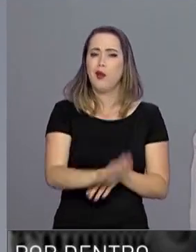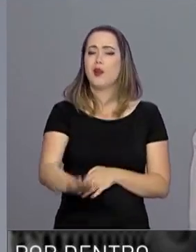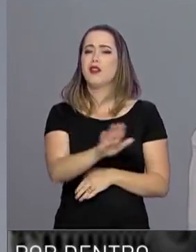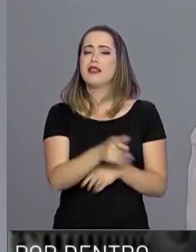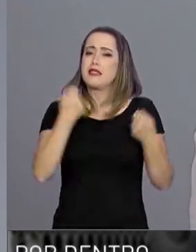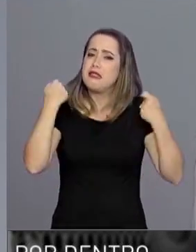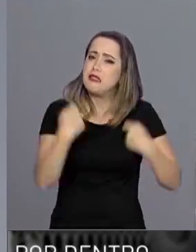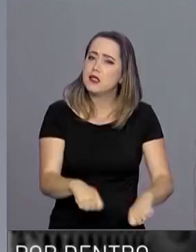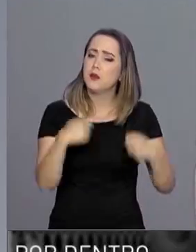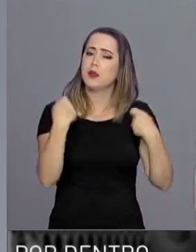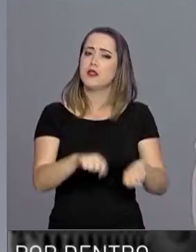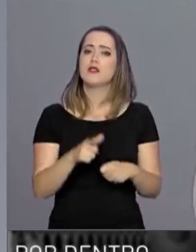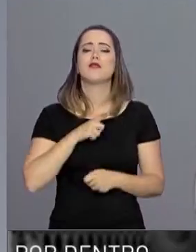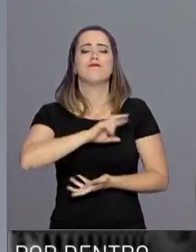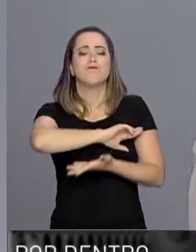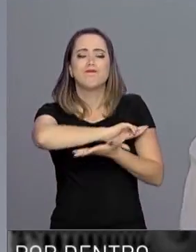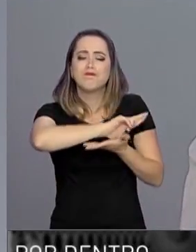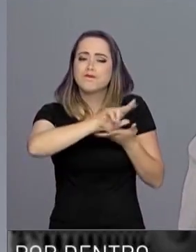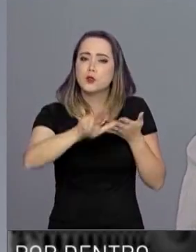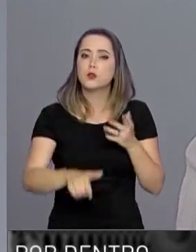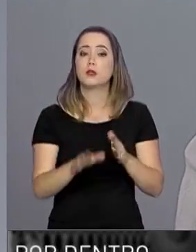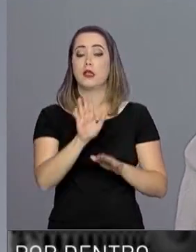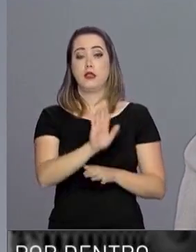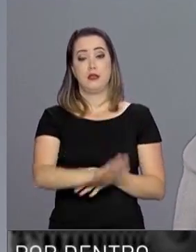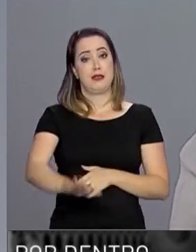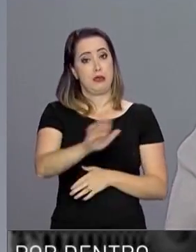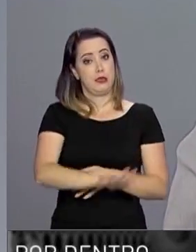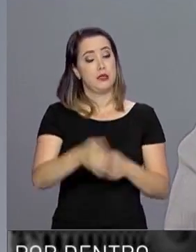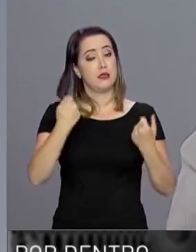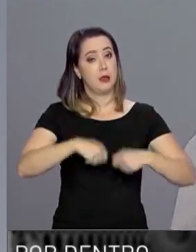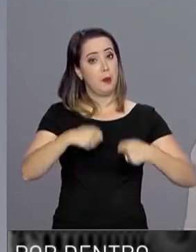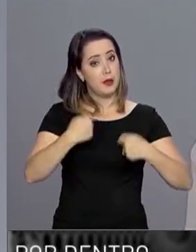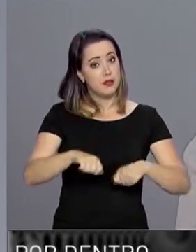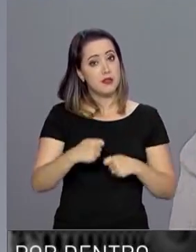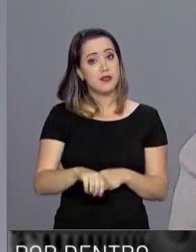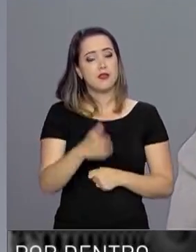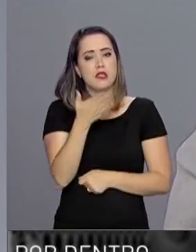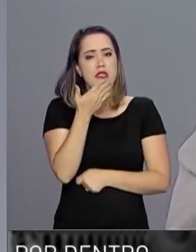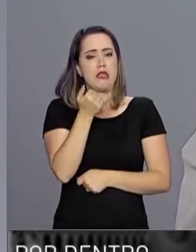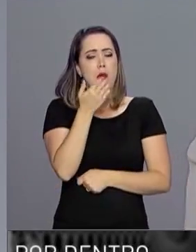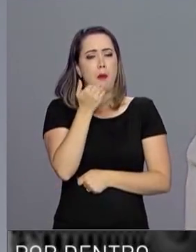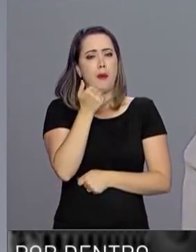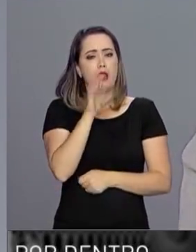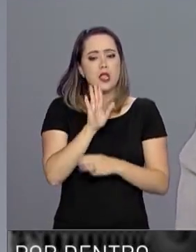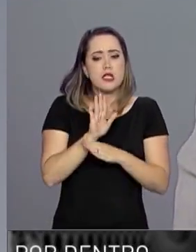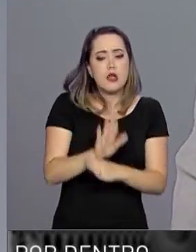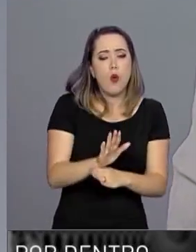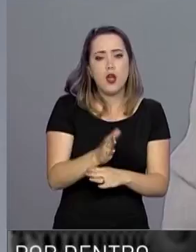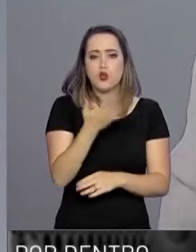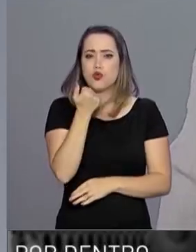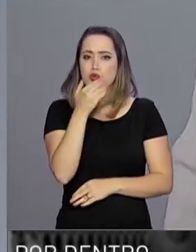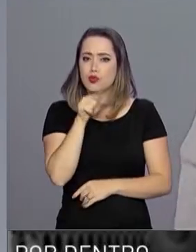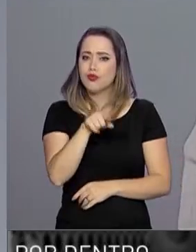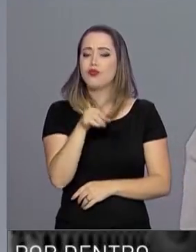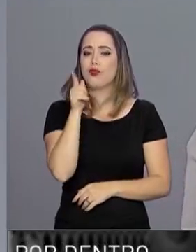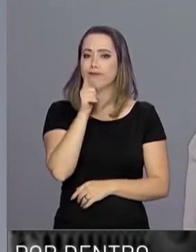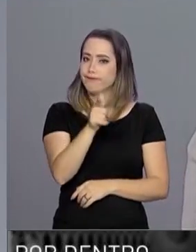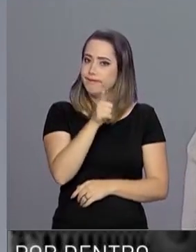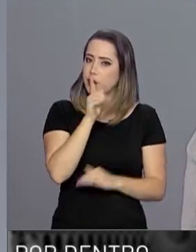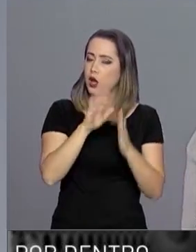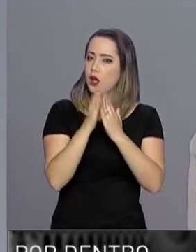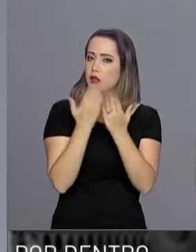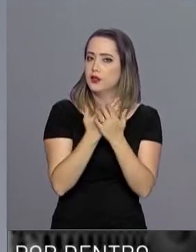ainda temos muita criança que precisa ter essa sustentação, este apoio na merenda escolar e sem